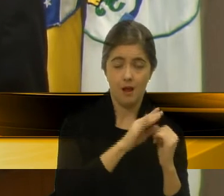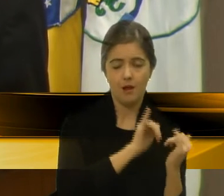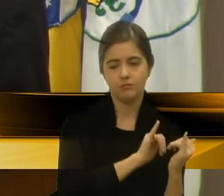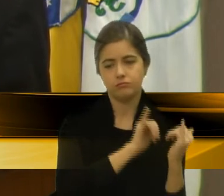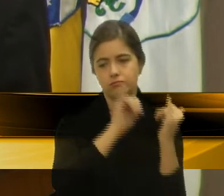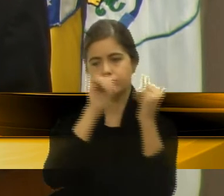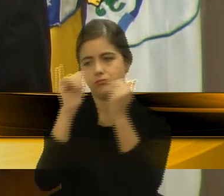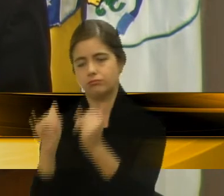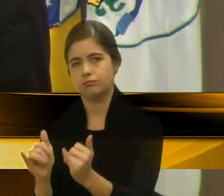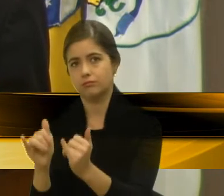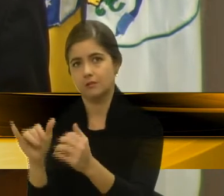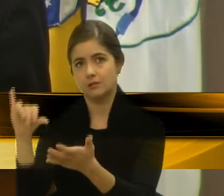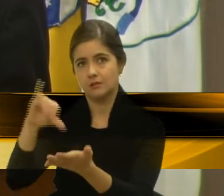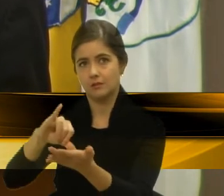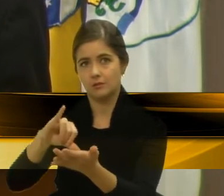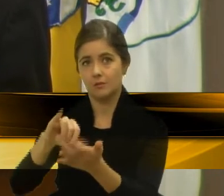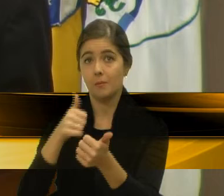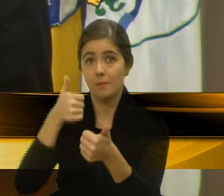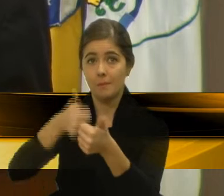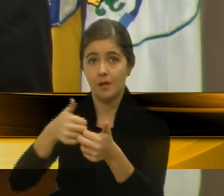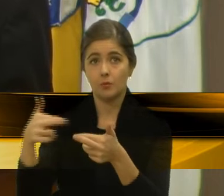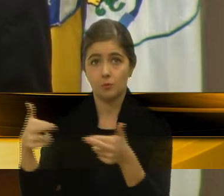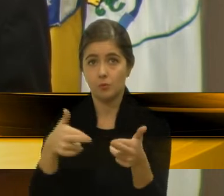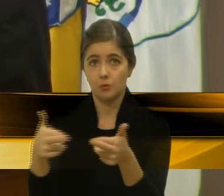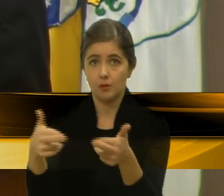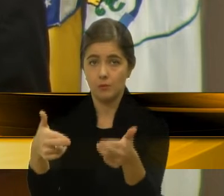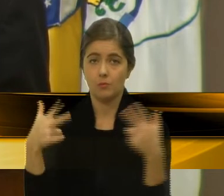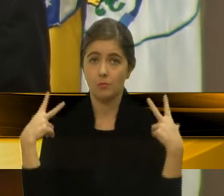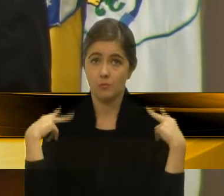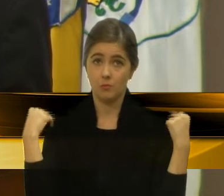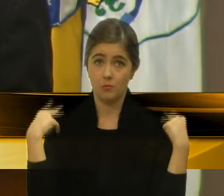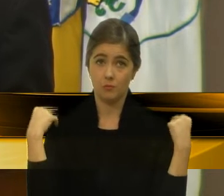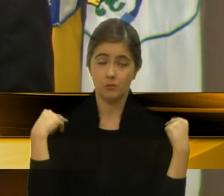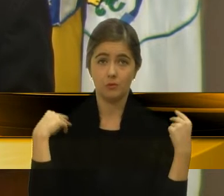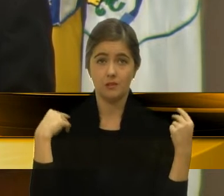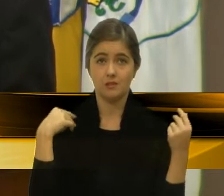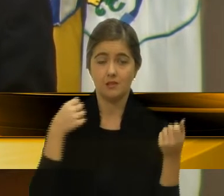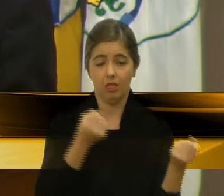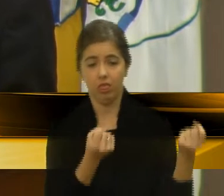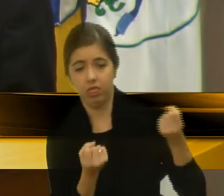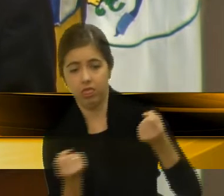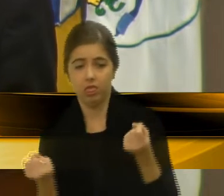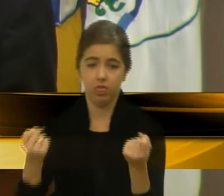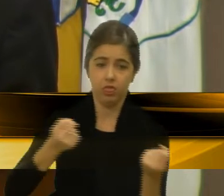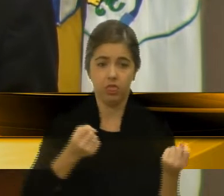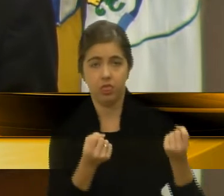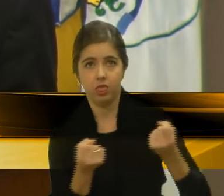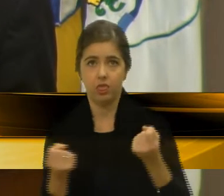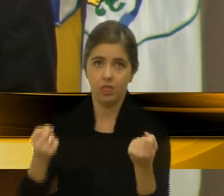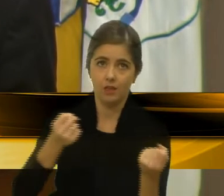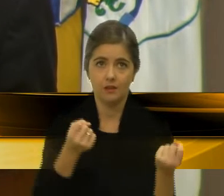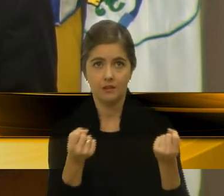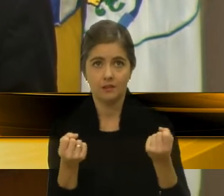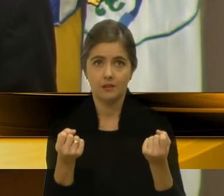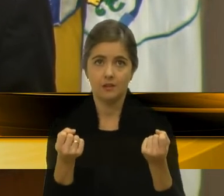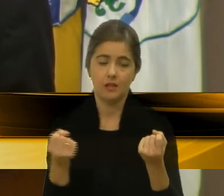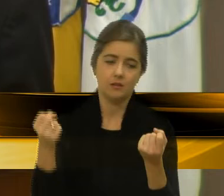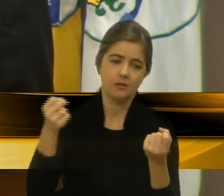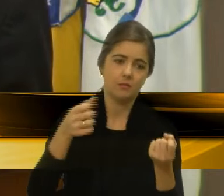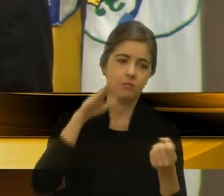nas proximidades do rio Piaí, o motorista perdeu o controle do veículo e avançou em direção a um